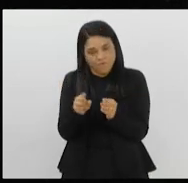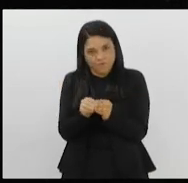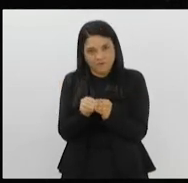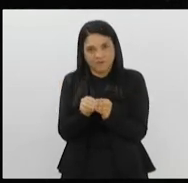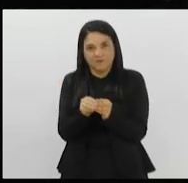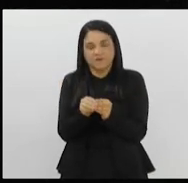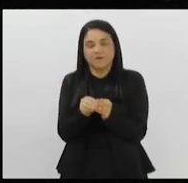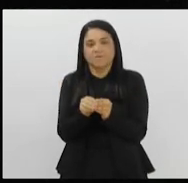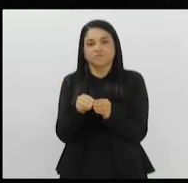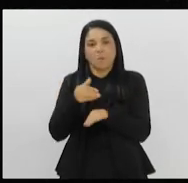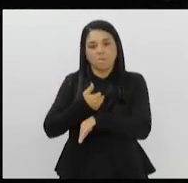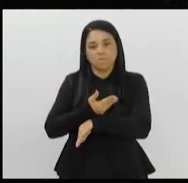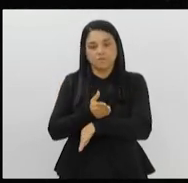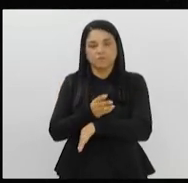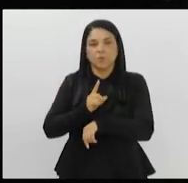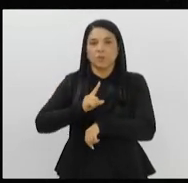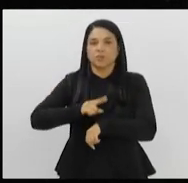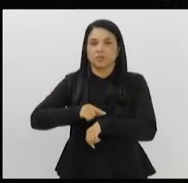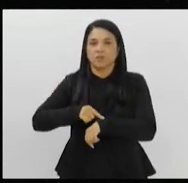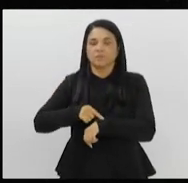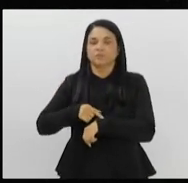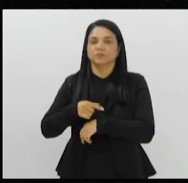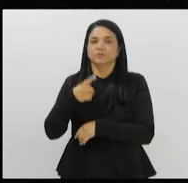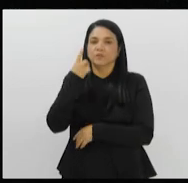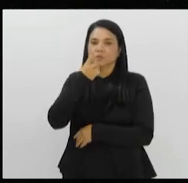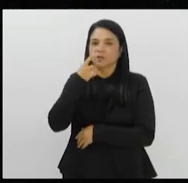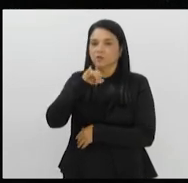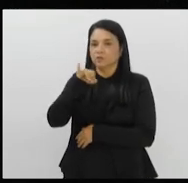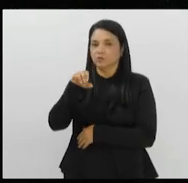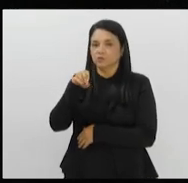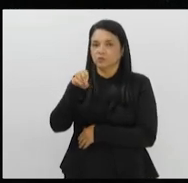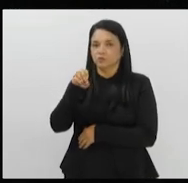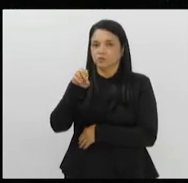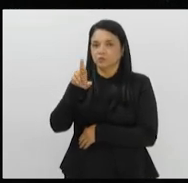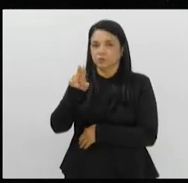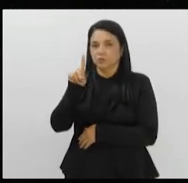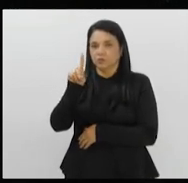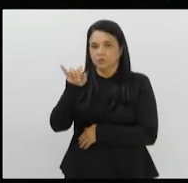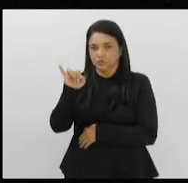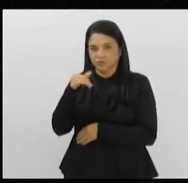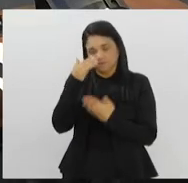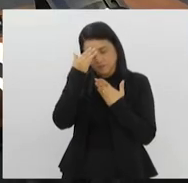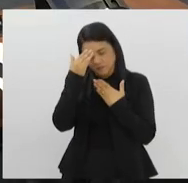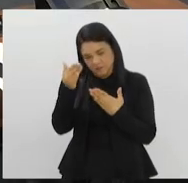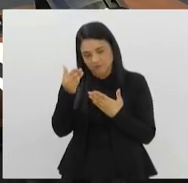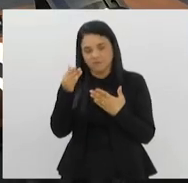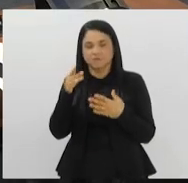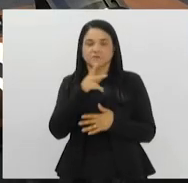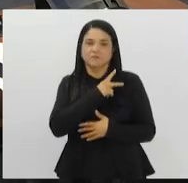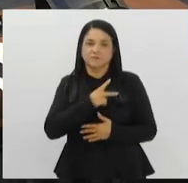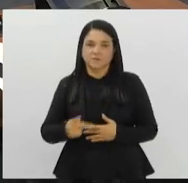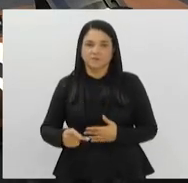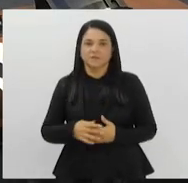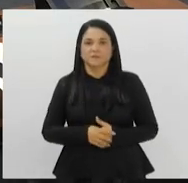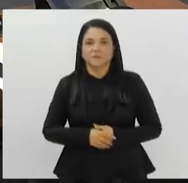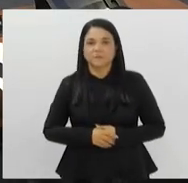entrando no tempo do deputado Jordi, a quem eu agradeço a cortesia. Muito obrigado, senhor presidente.